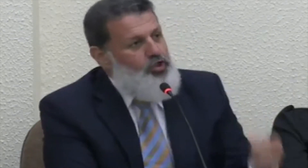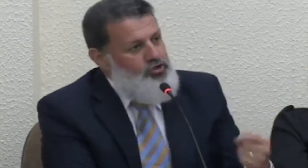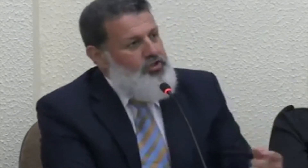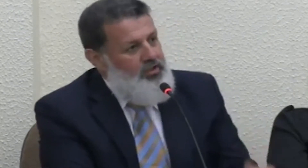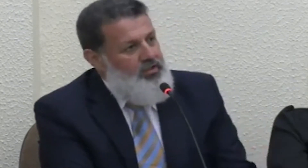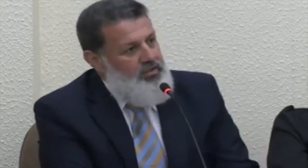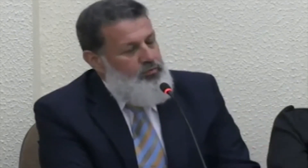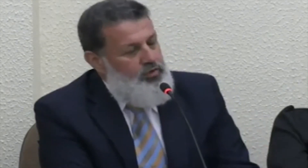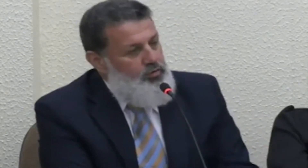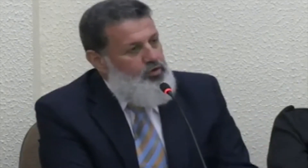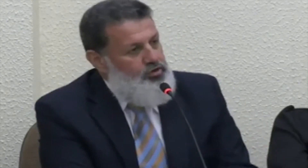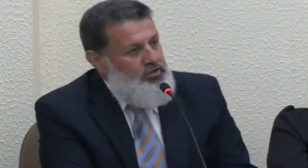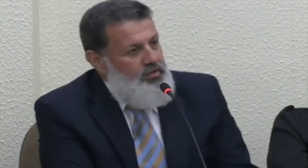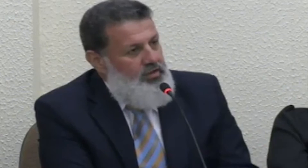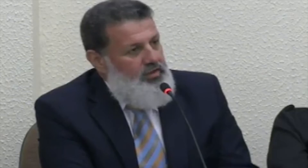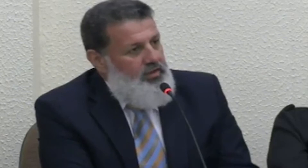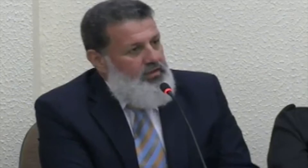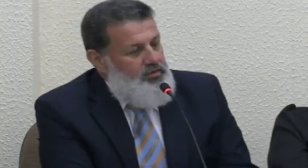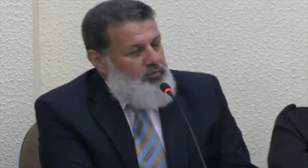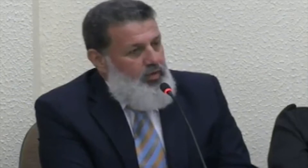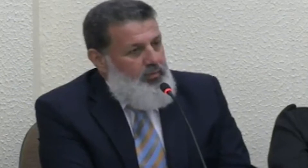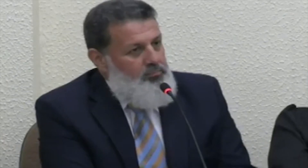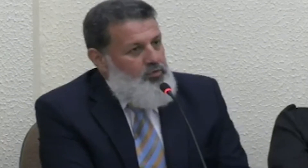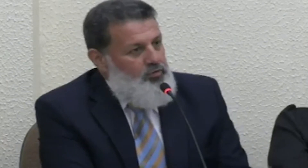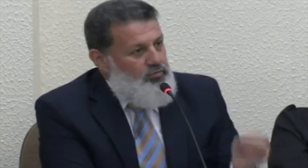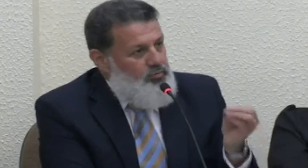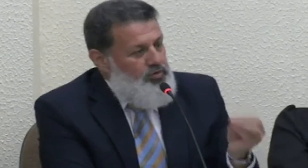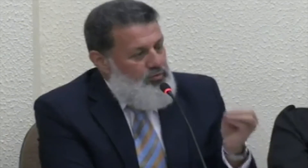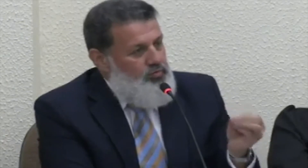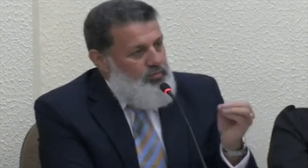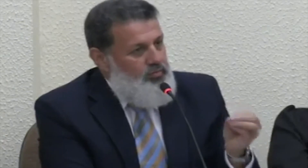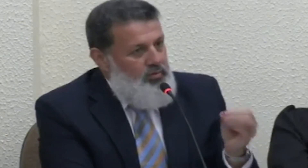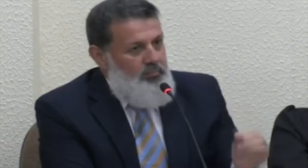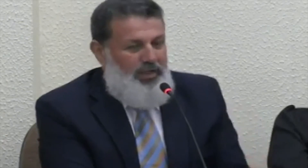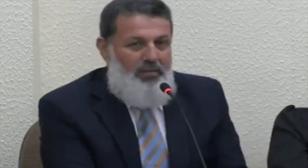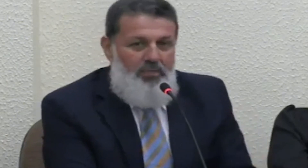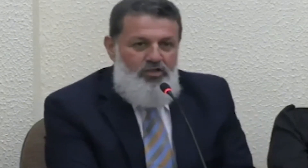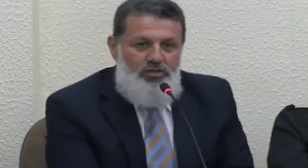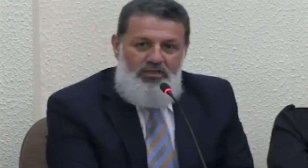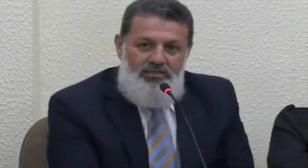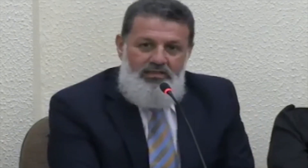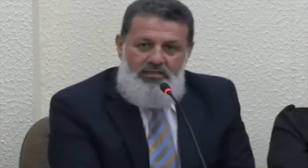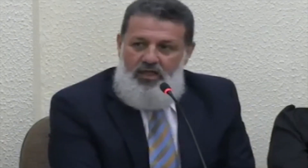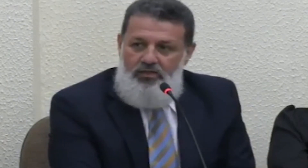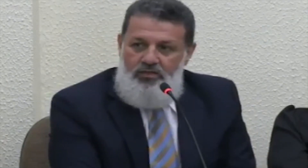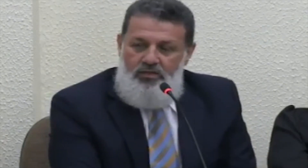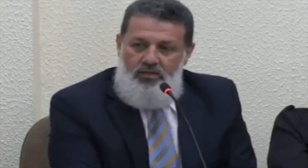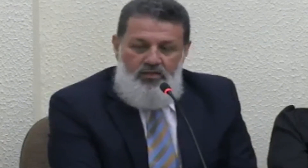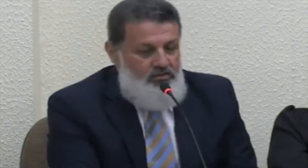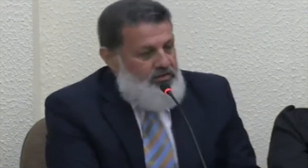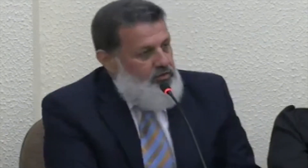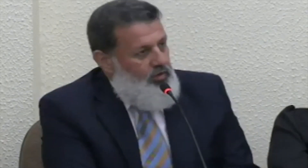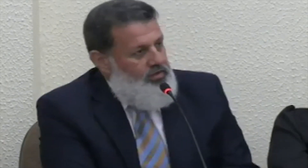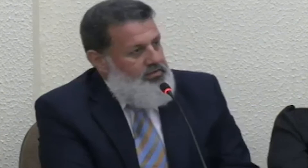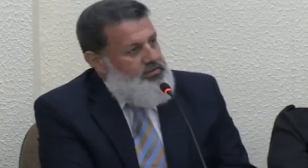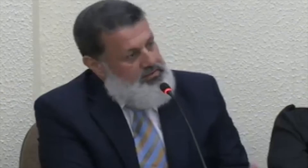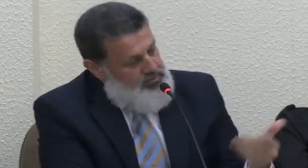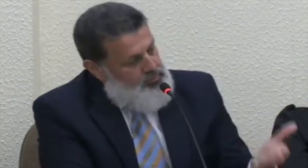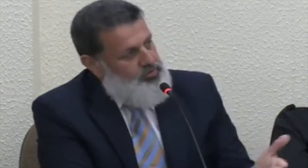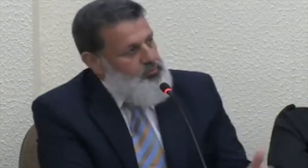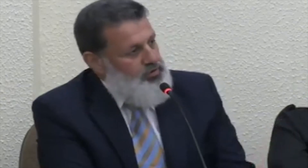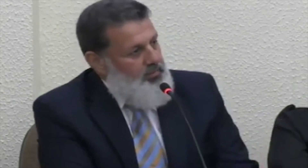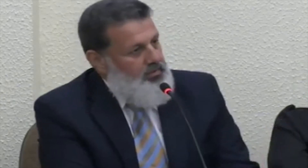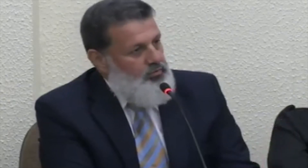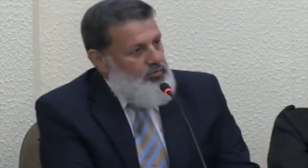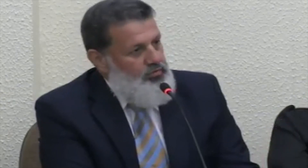que urge de forma muito premente a necessidade de que nós, e